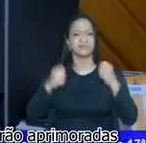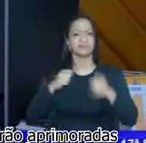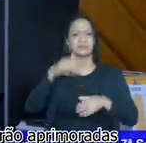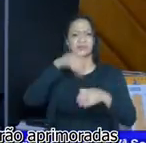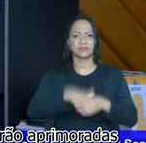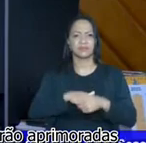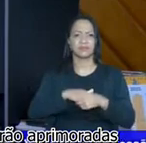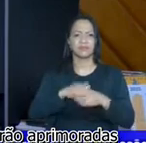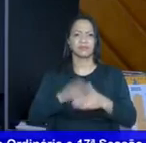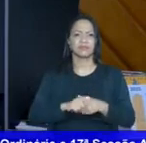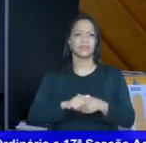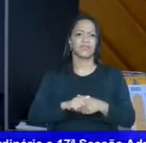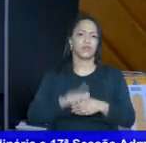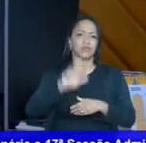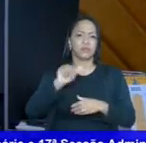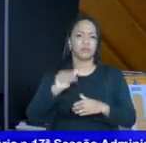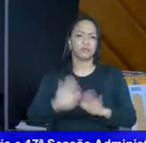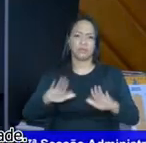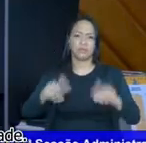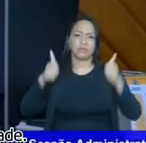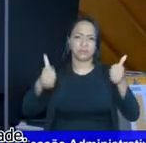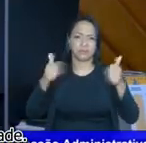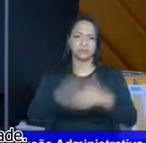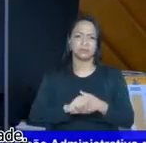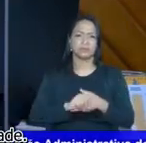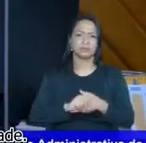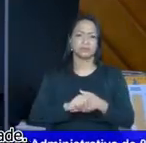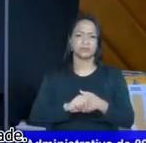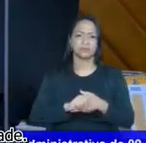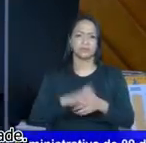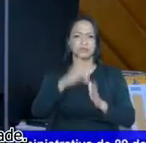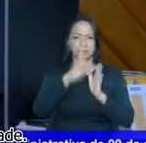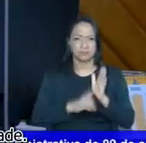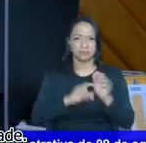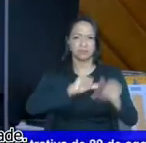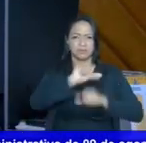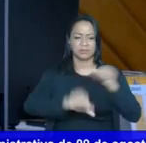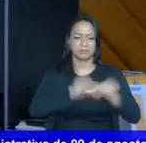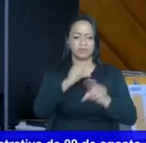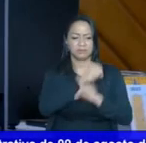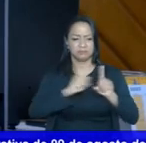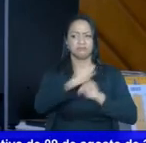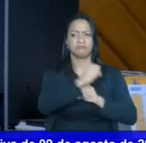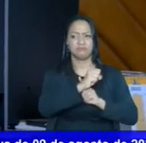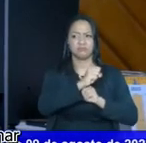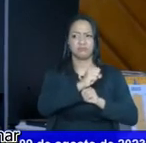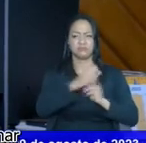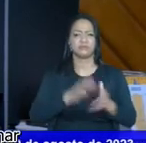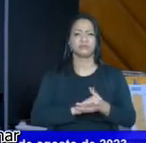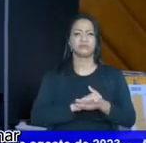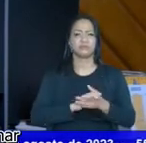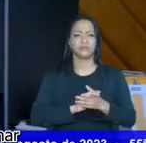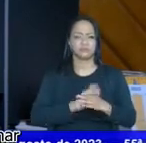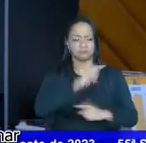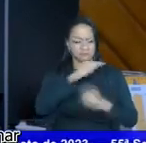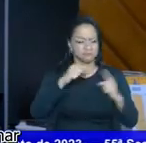Amapá nunca serão aprimoradas. Uma das funções do direito é transformar a sociedade. Uma das